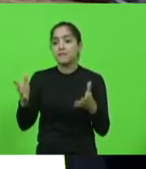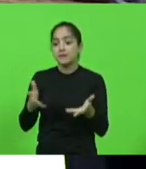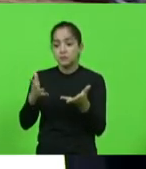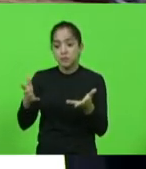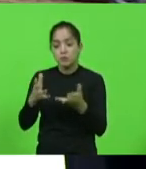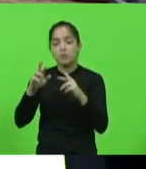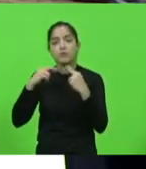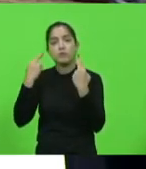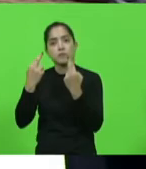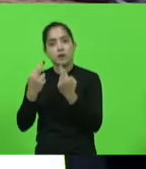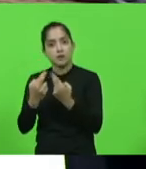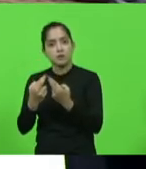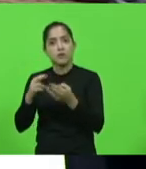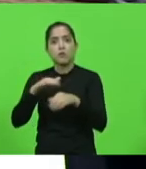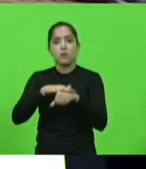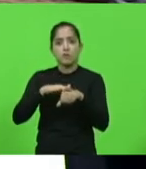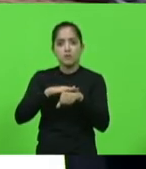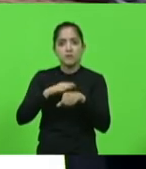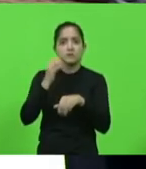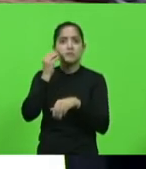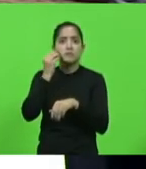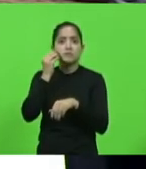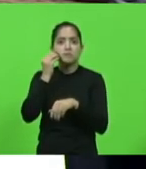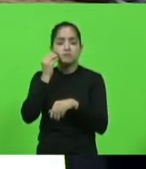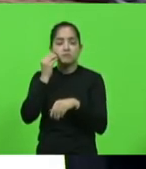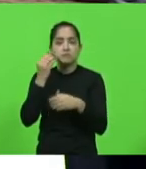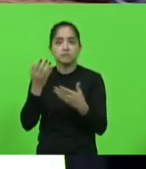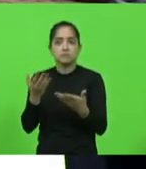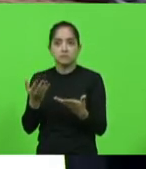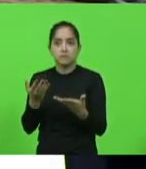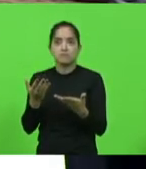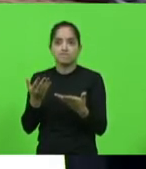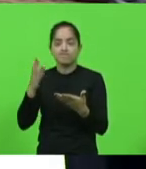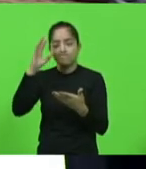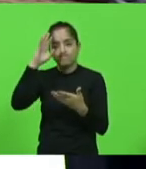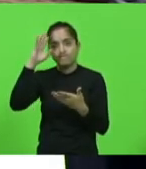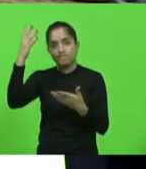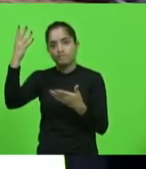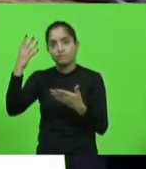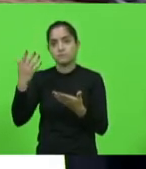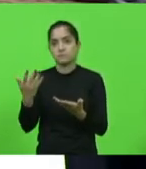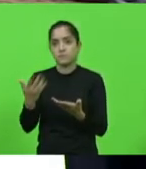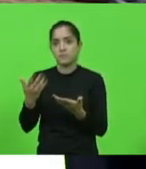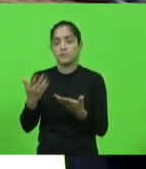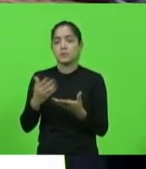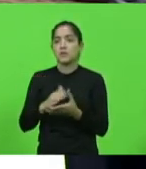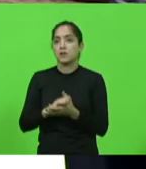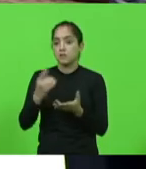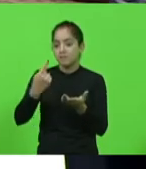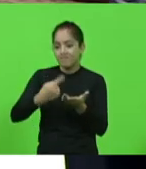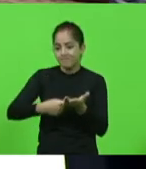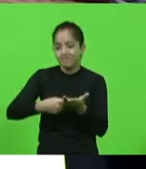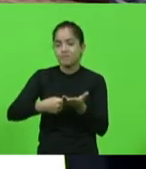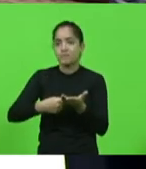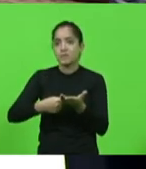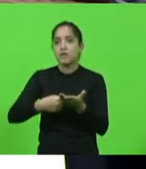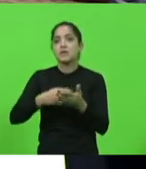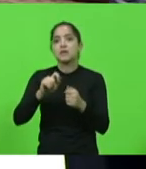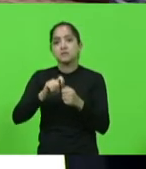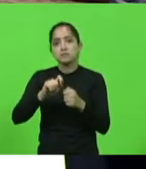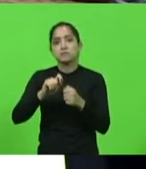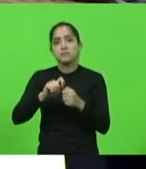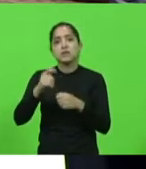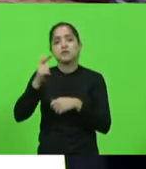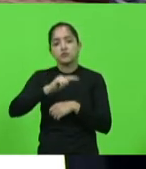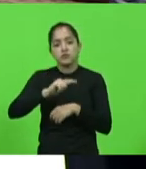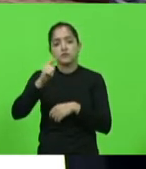uma reunião para a gente conversar, para tentar ver se tem uma solução, ver se tem um encaminhamento, para a gente não ficar, né, sempre fazendo a mesma coisa. A gente dá